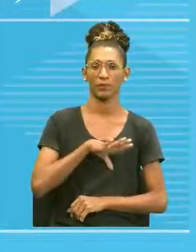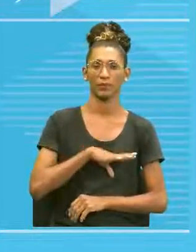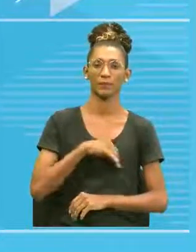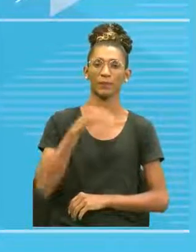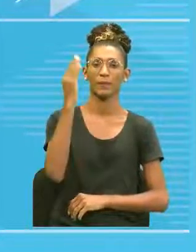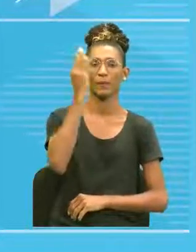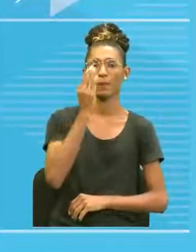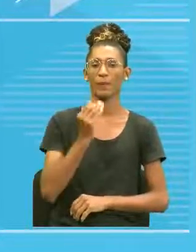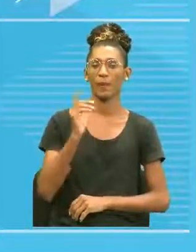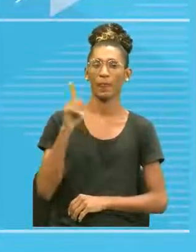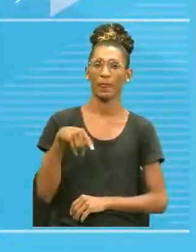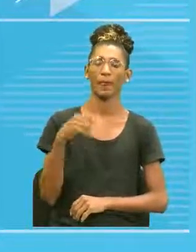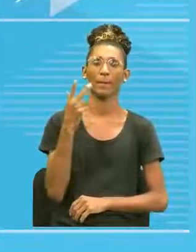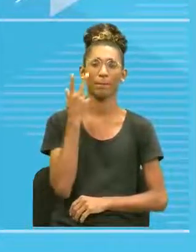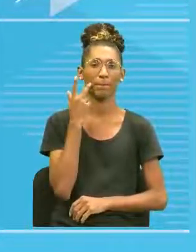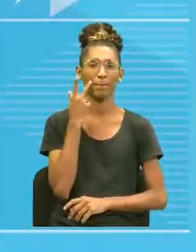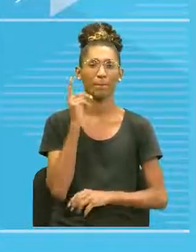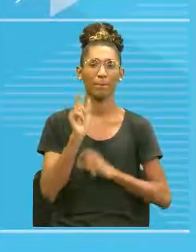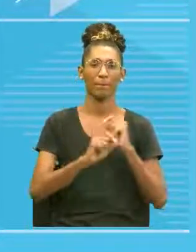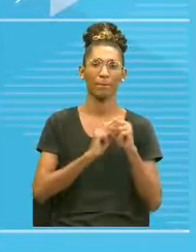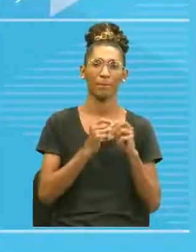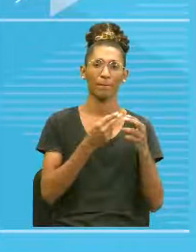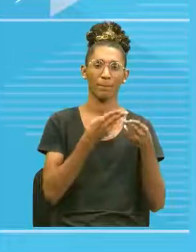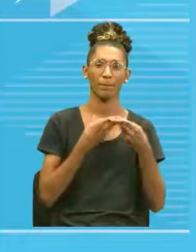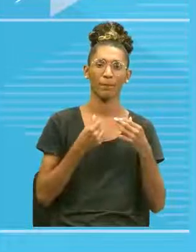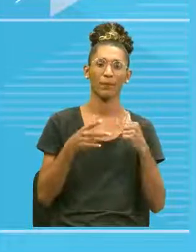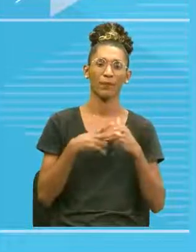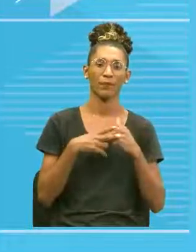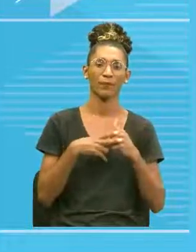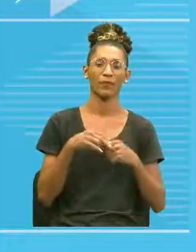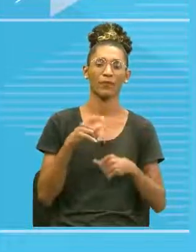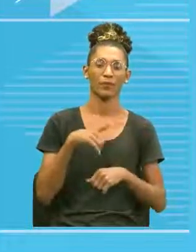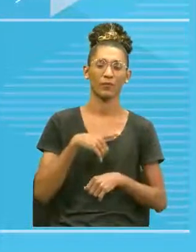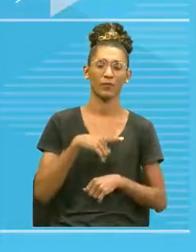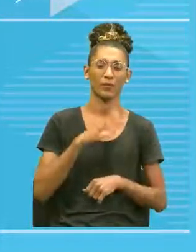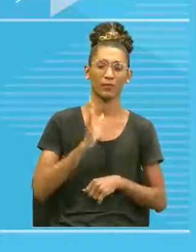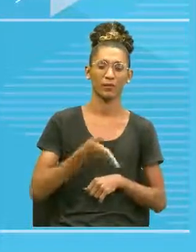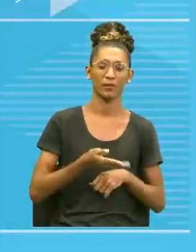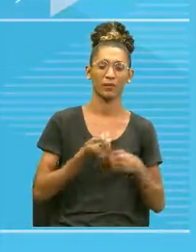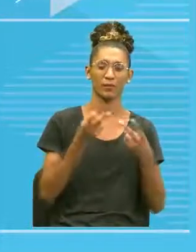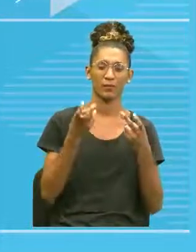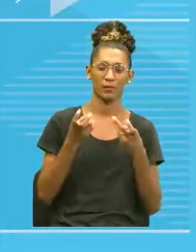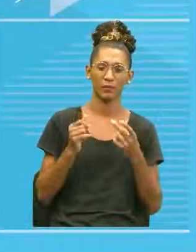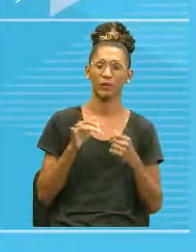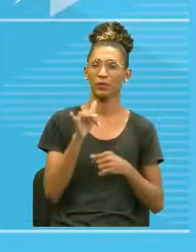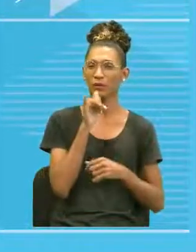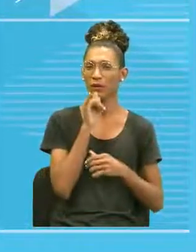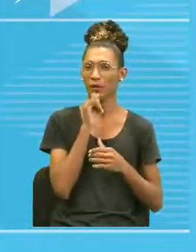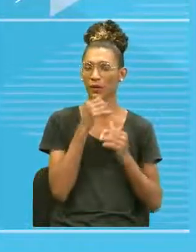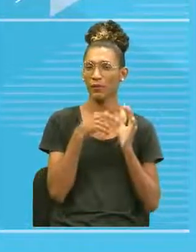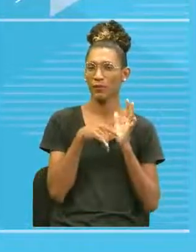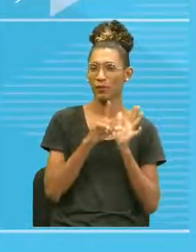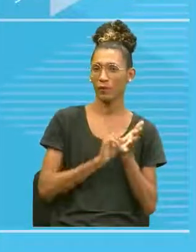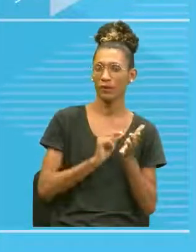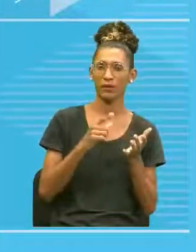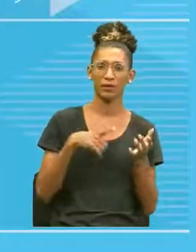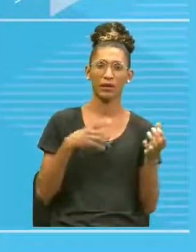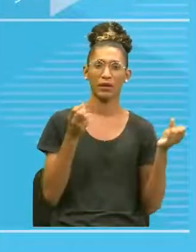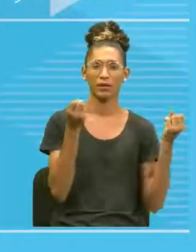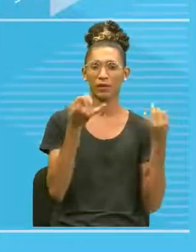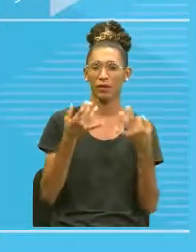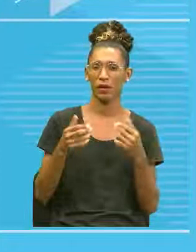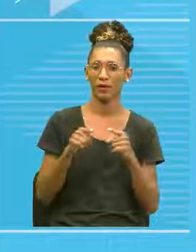é muito comum na a gente usa o verbo ter como você viu aqui nos exemplos anteriores tinha falado